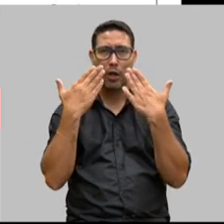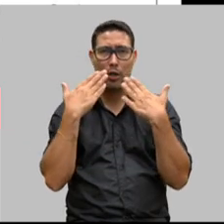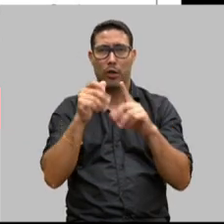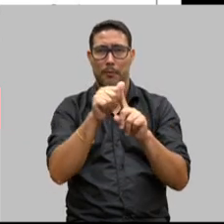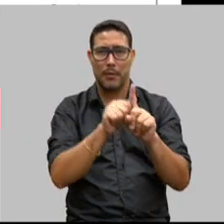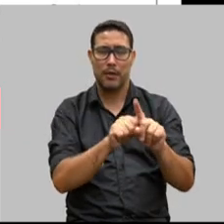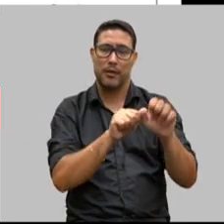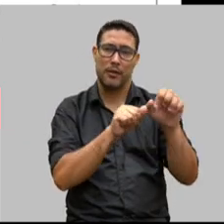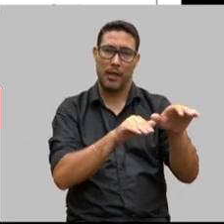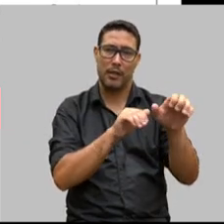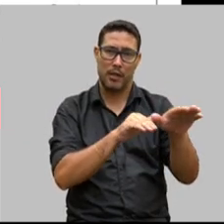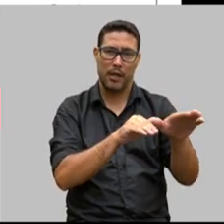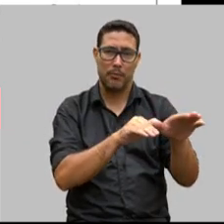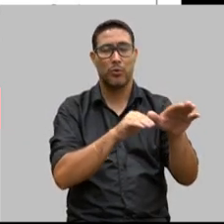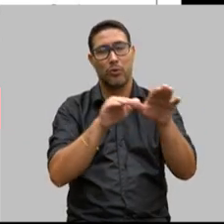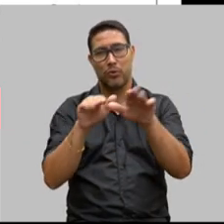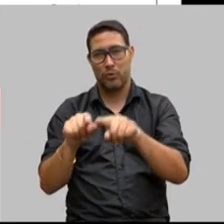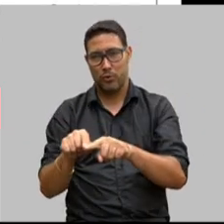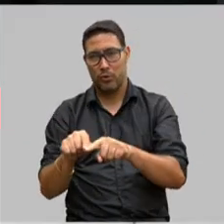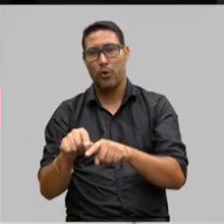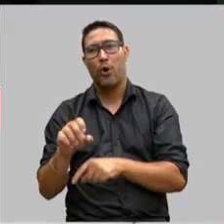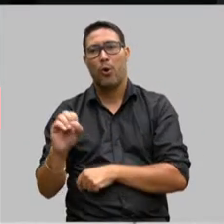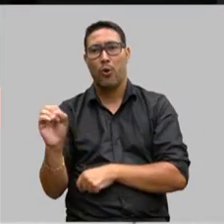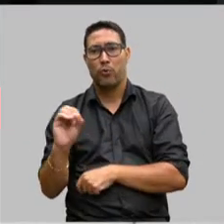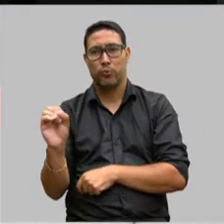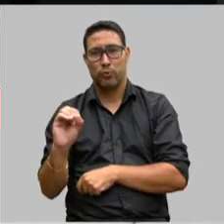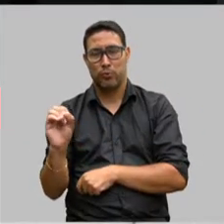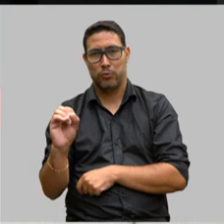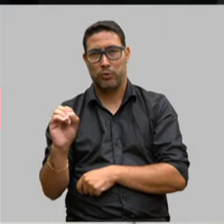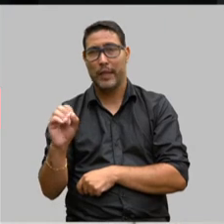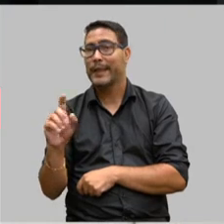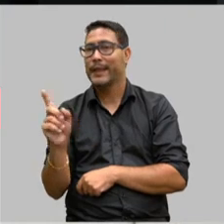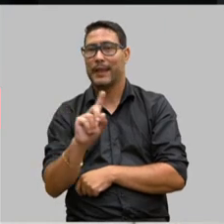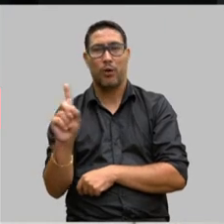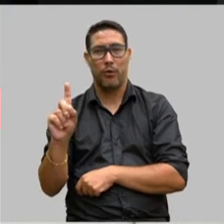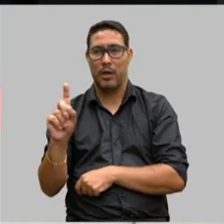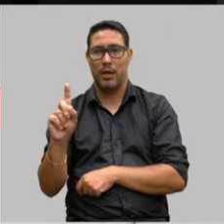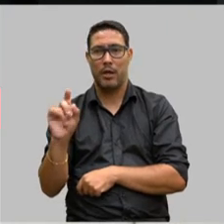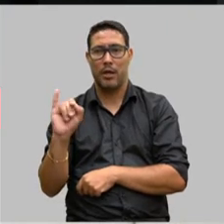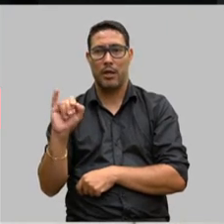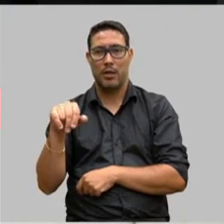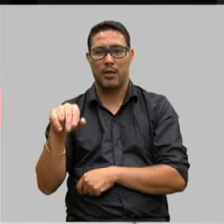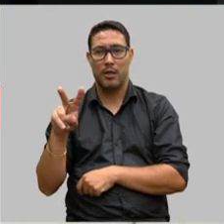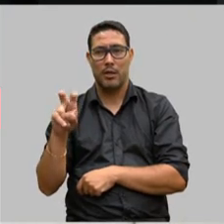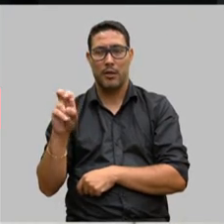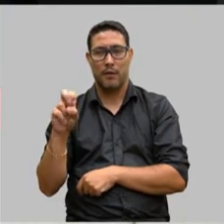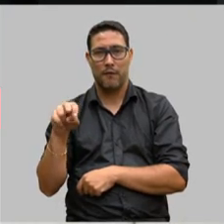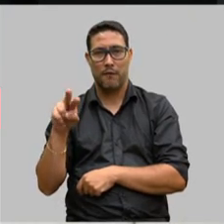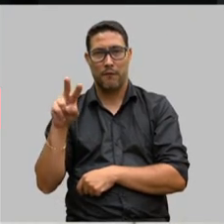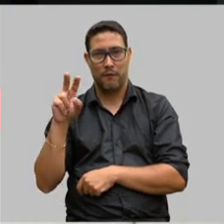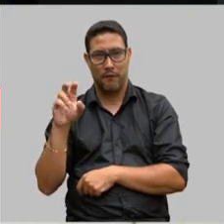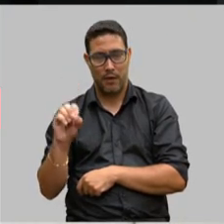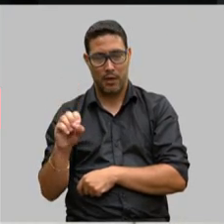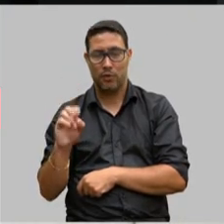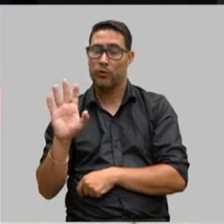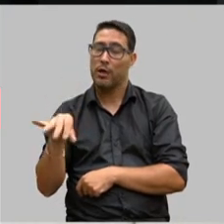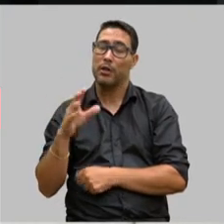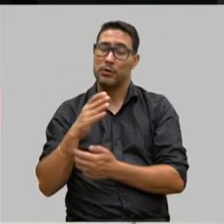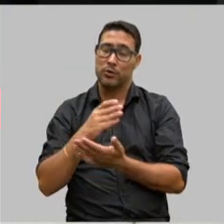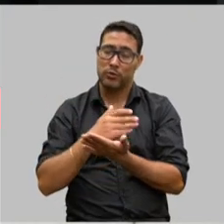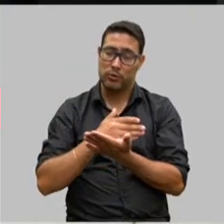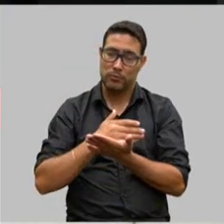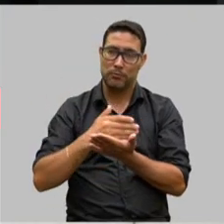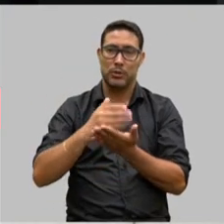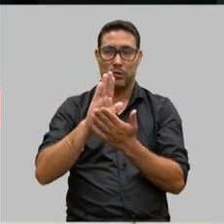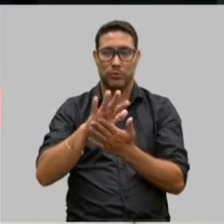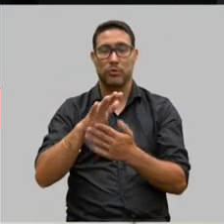e outubro. Não é justamente o inverno, é o final do inverno e início da primavera. Por quê? Porque o